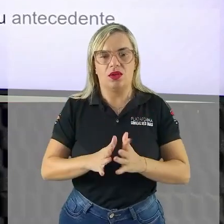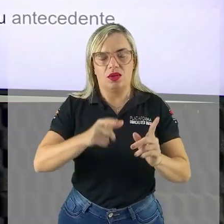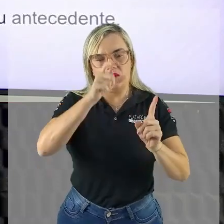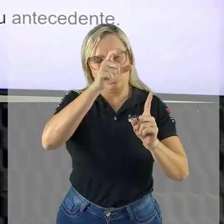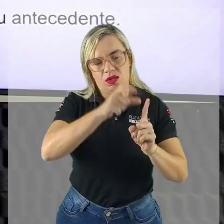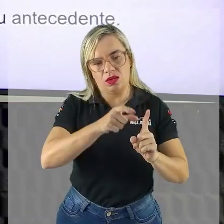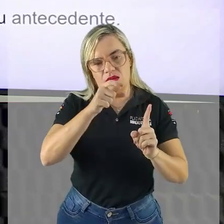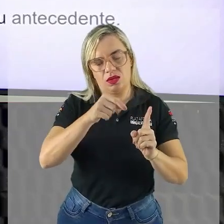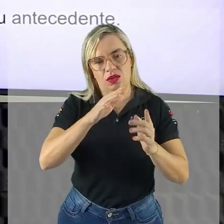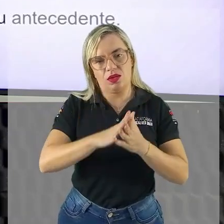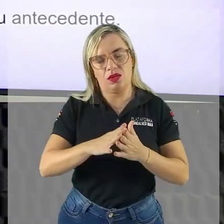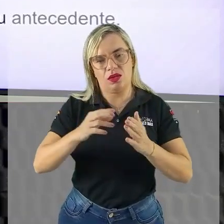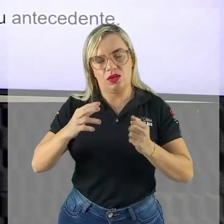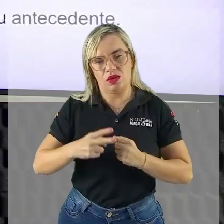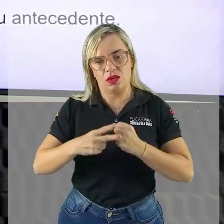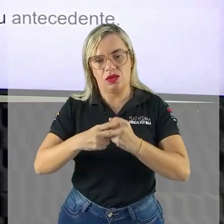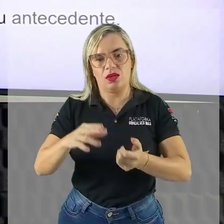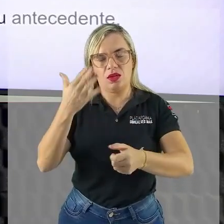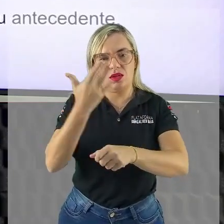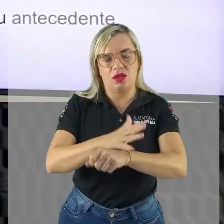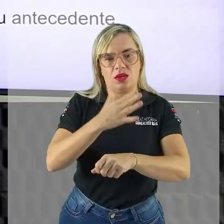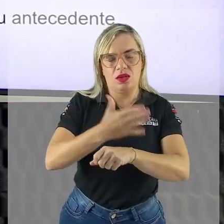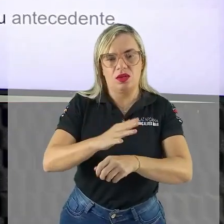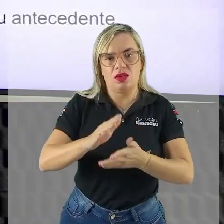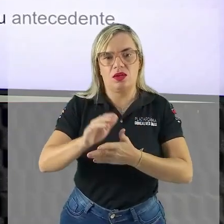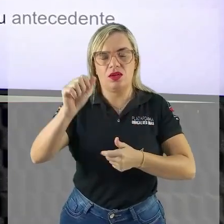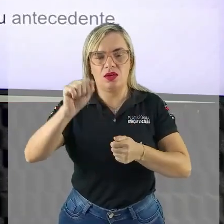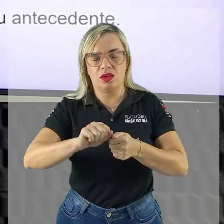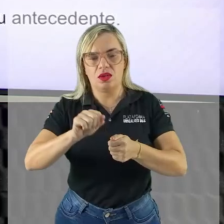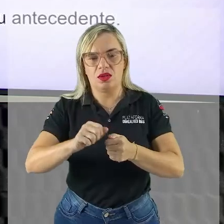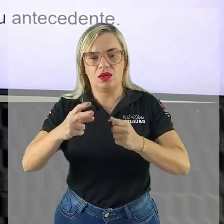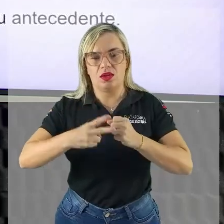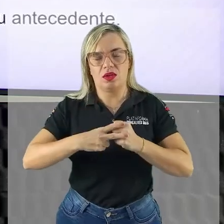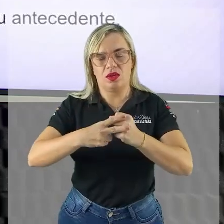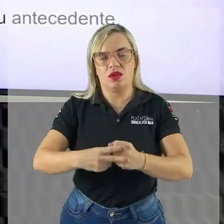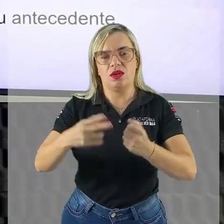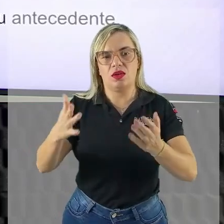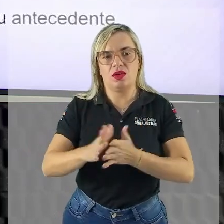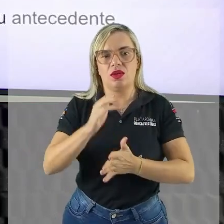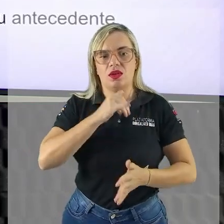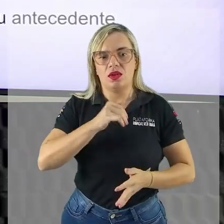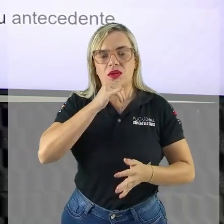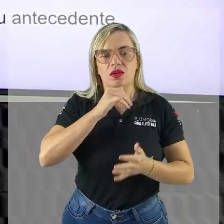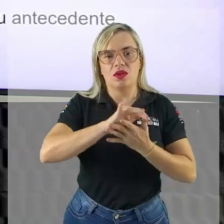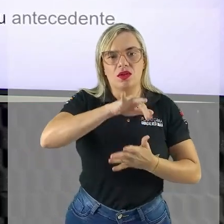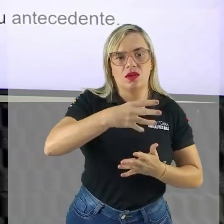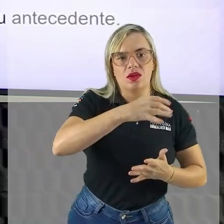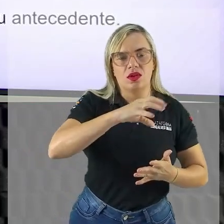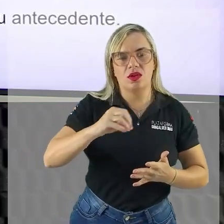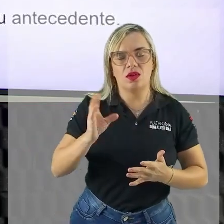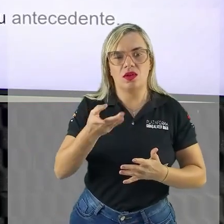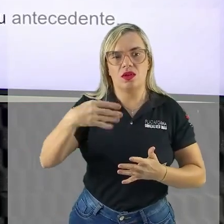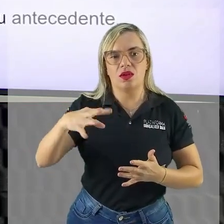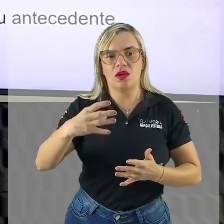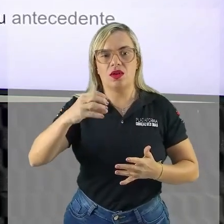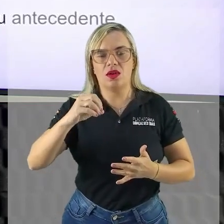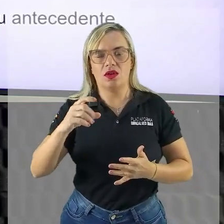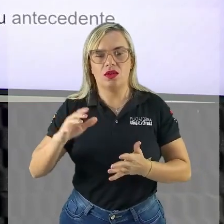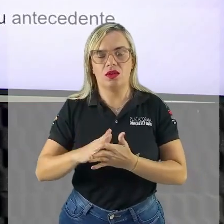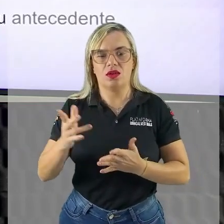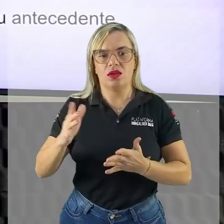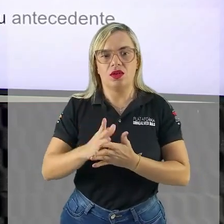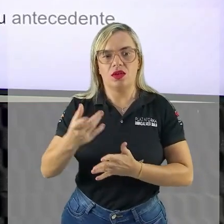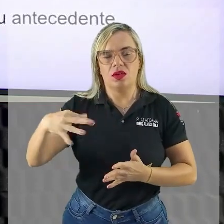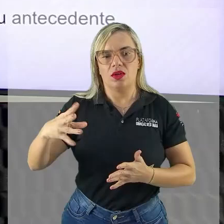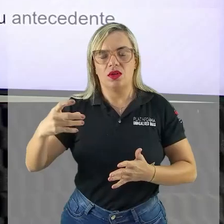sujeito agente, o sujeito que pratica ação verbal. Exemplo, João Baldo Ribeiro enfatizou na sua